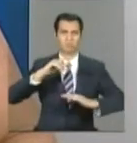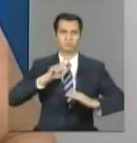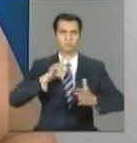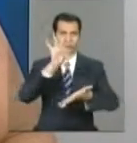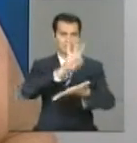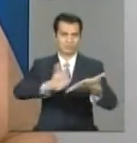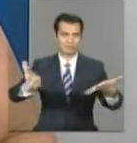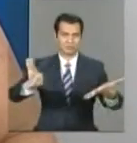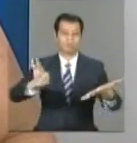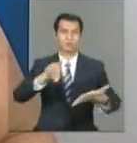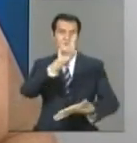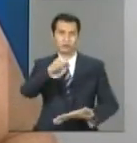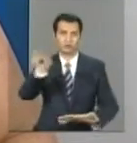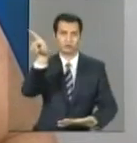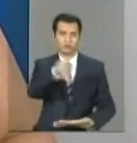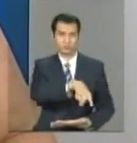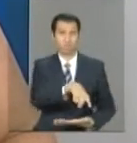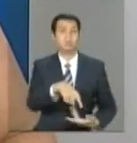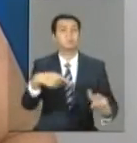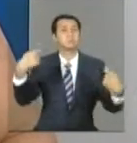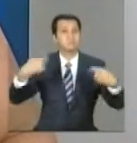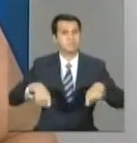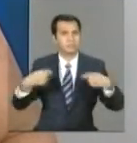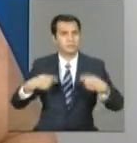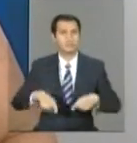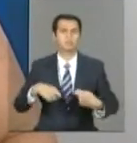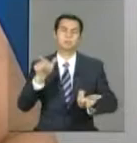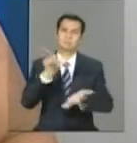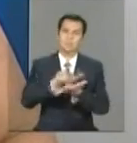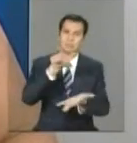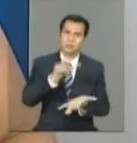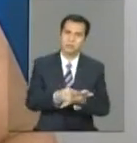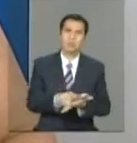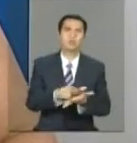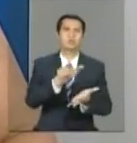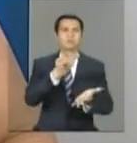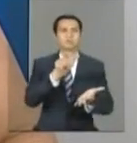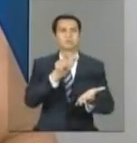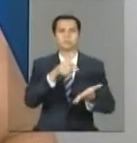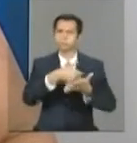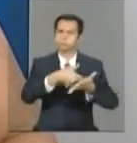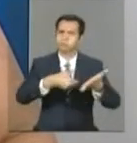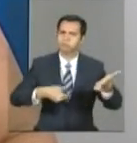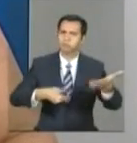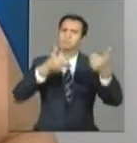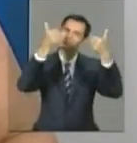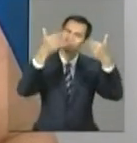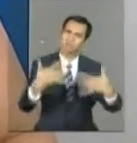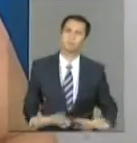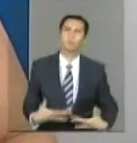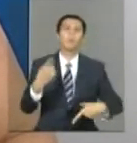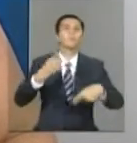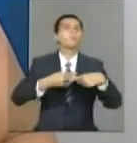Único, que ele tenha uma documentação que respalde o porquê